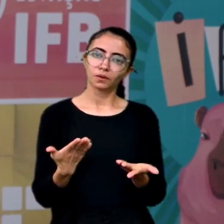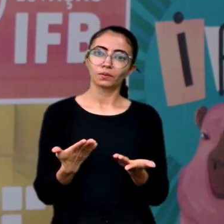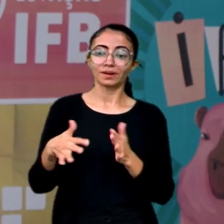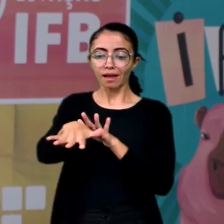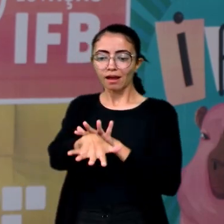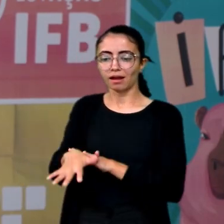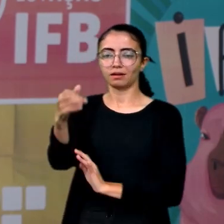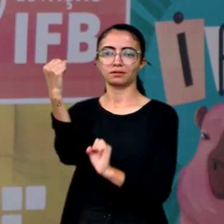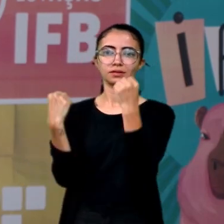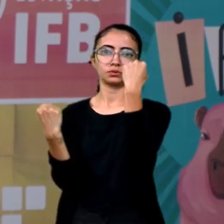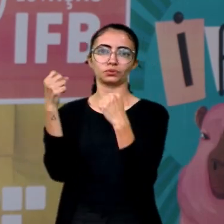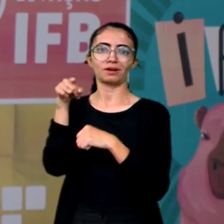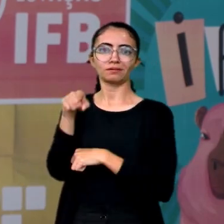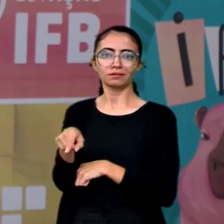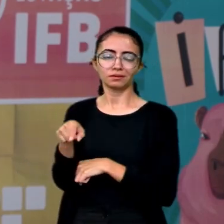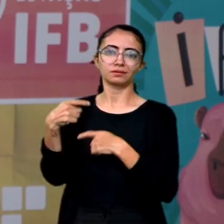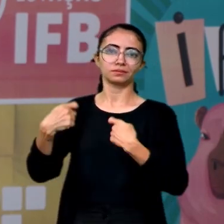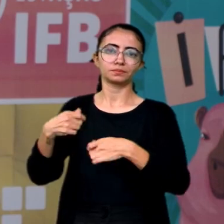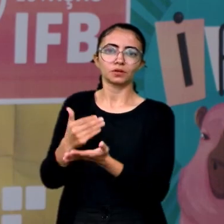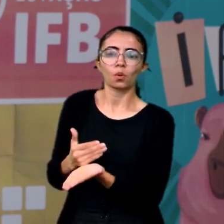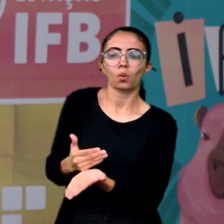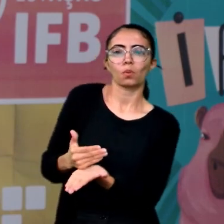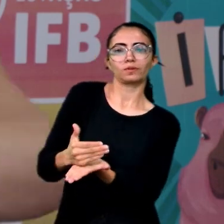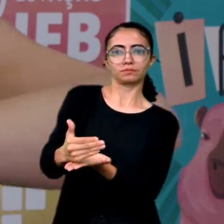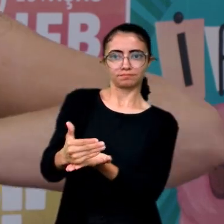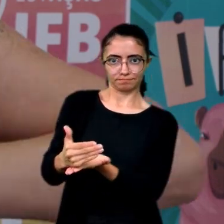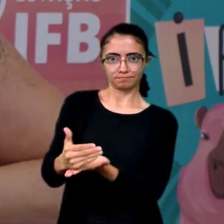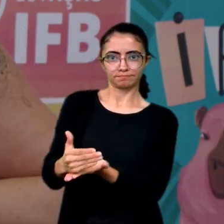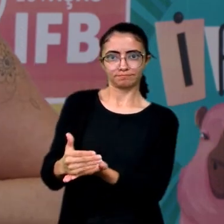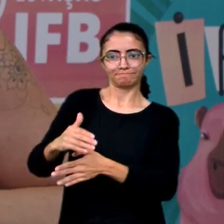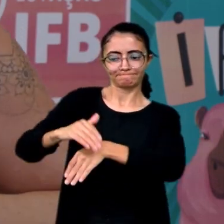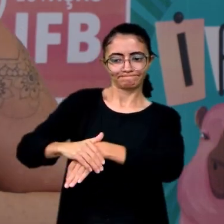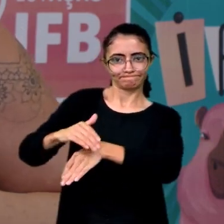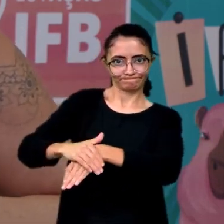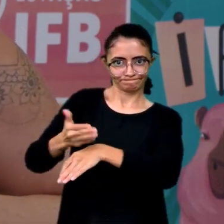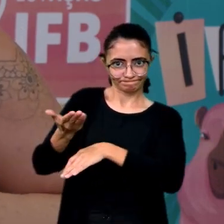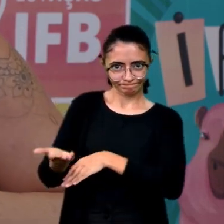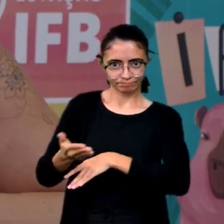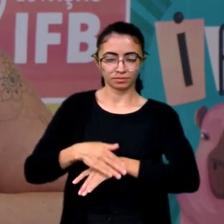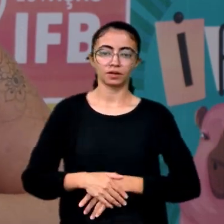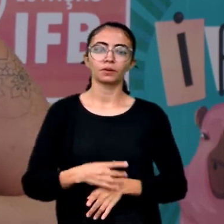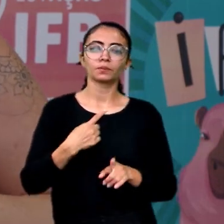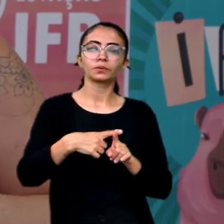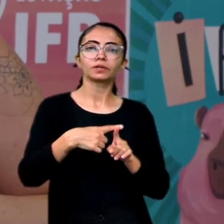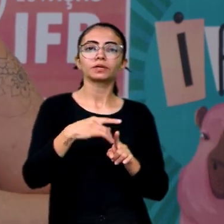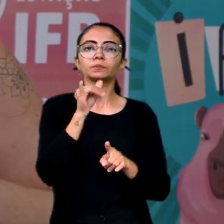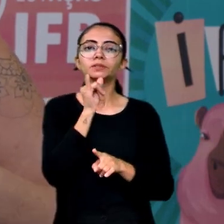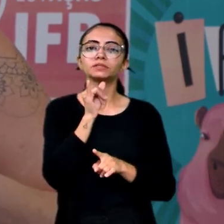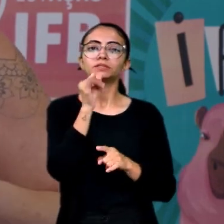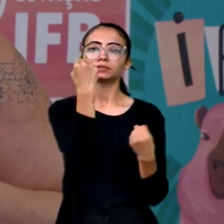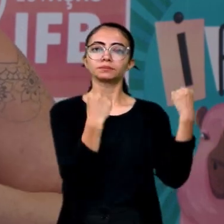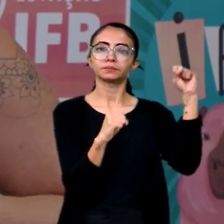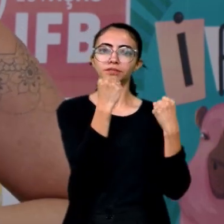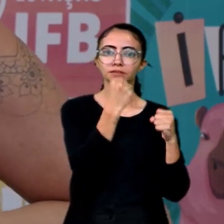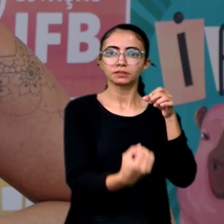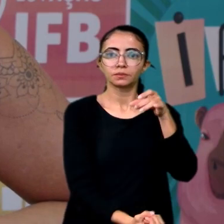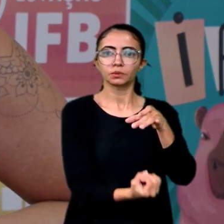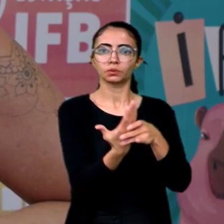indústria. Por que uma indústria que produz long neck em